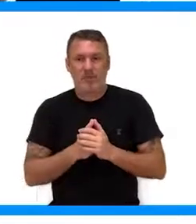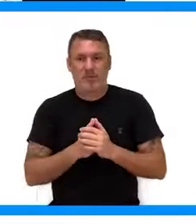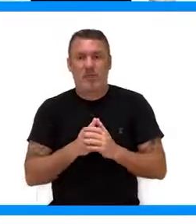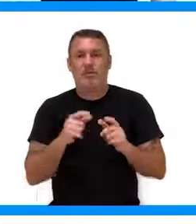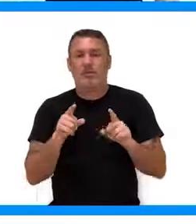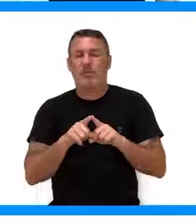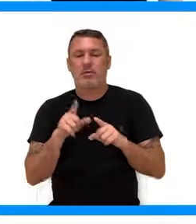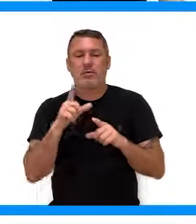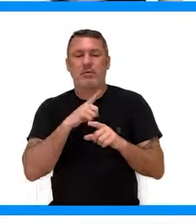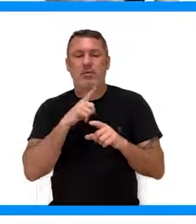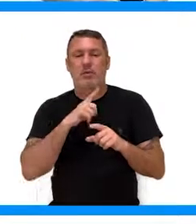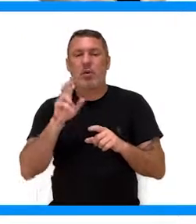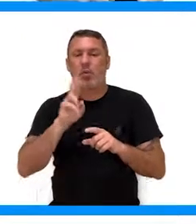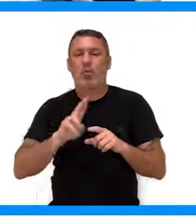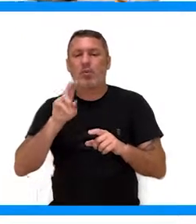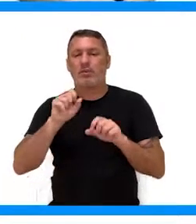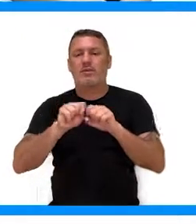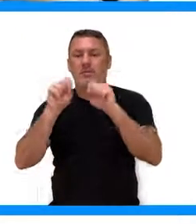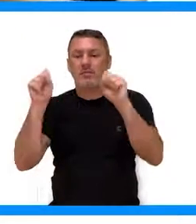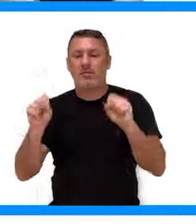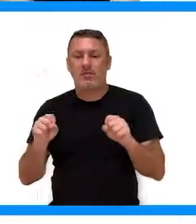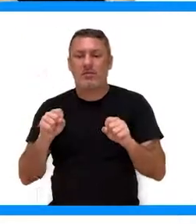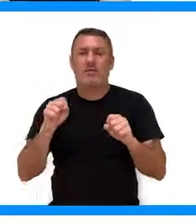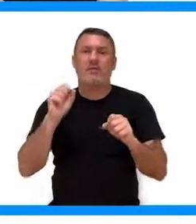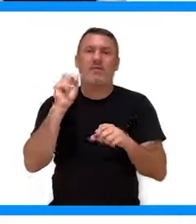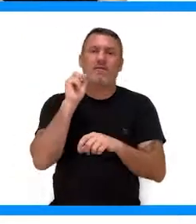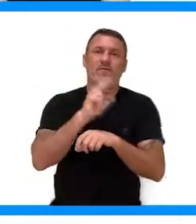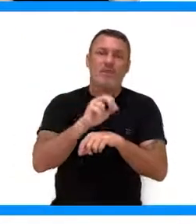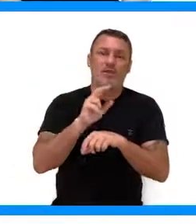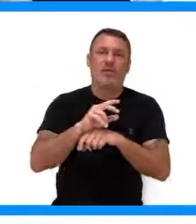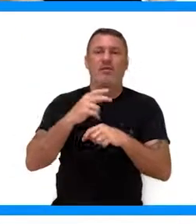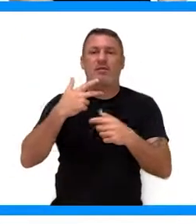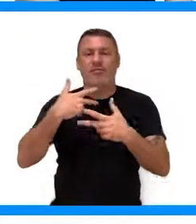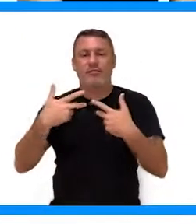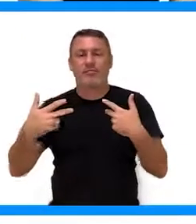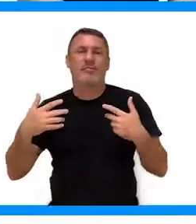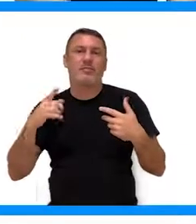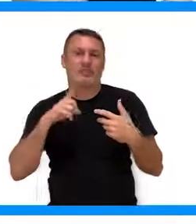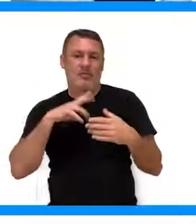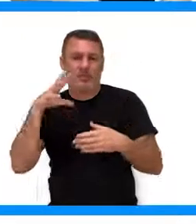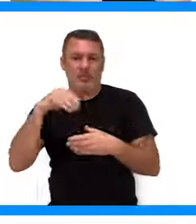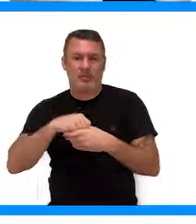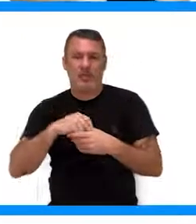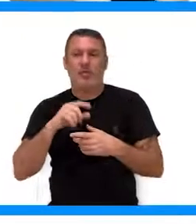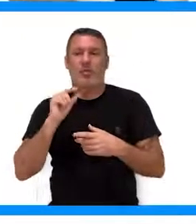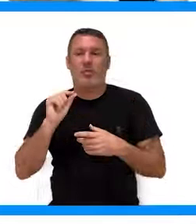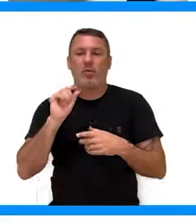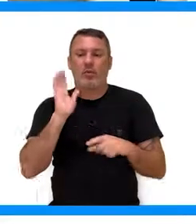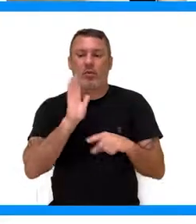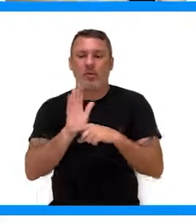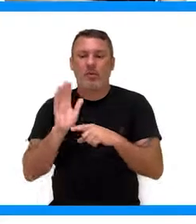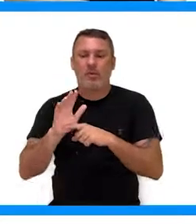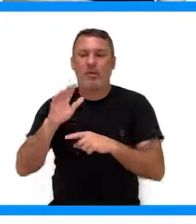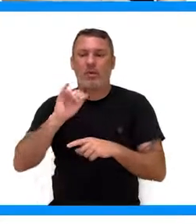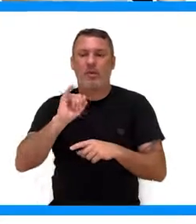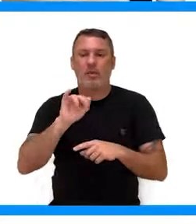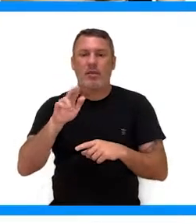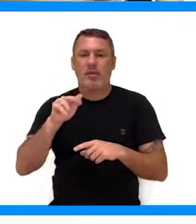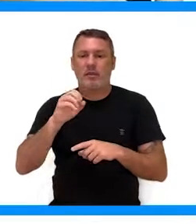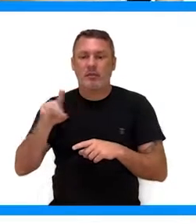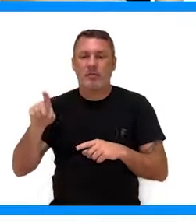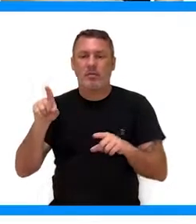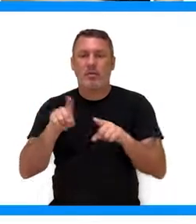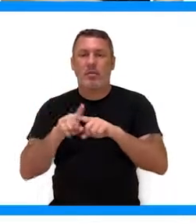aí. Assim como no uso sistemático de insumos industriais, fertilizantes e agrotóxicos, no recurso